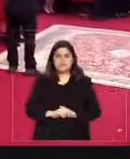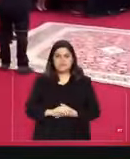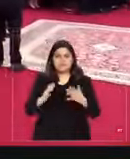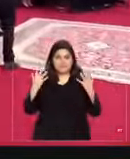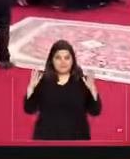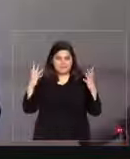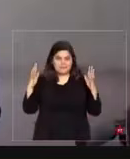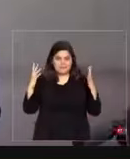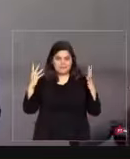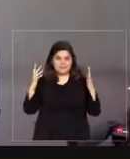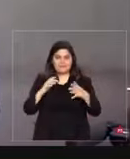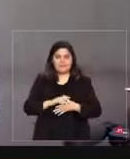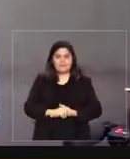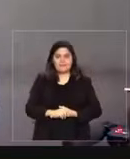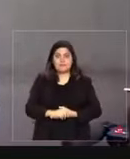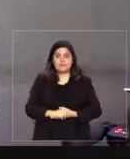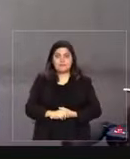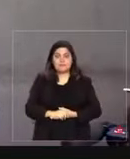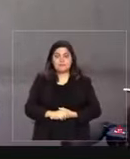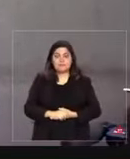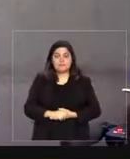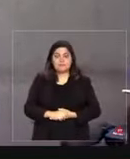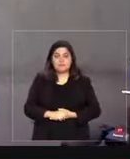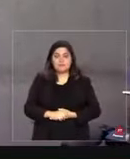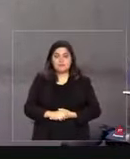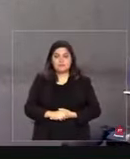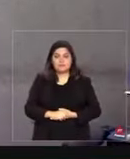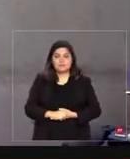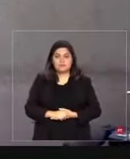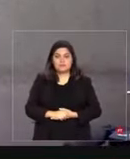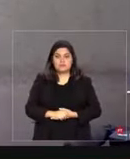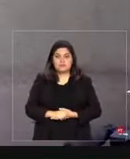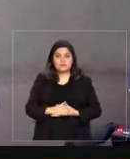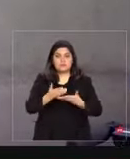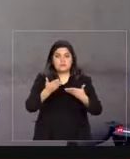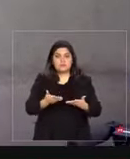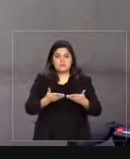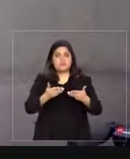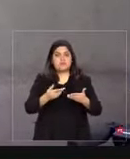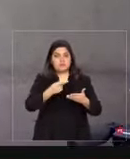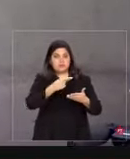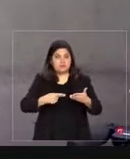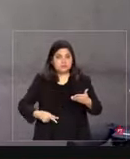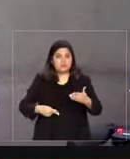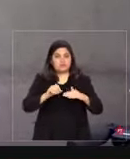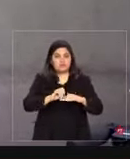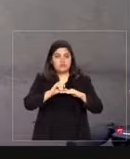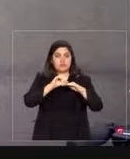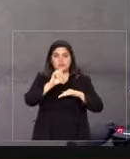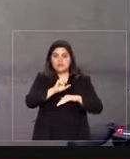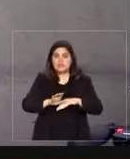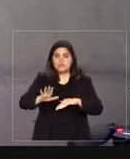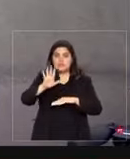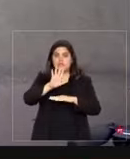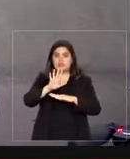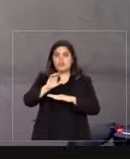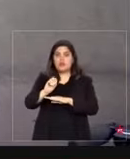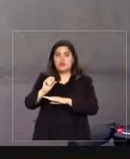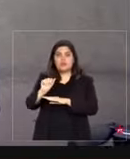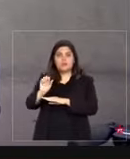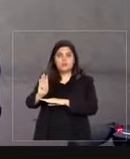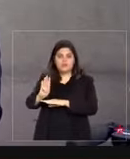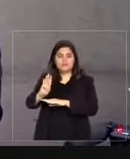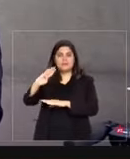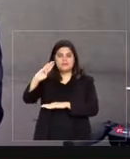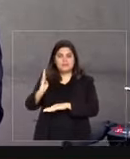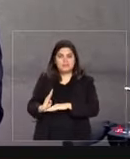essa diplomação é o Tribunal Superior Eleitoral, né, nesta data de Sua hoje, Excelência, o 12 senhor de dezembro. presidente do Lembrando que o Conselho Superior Federal da Tribunal Ordem Eleitoral dos tinha Advogados até